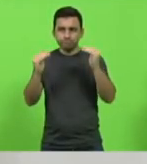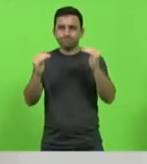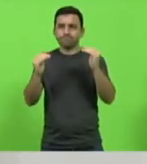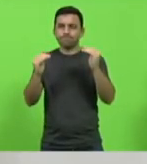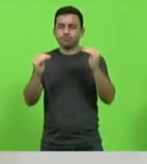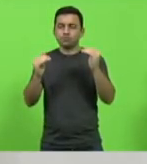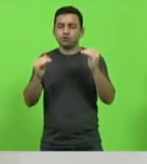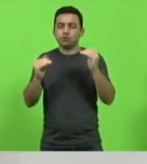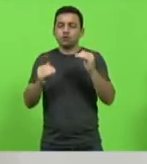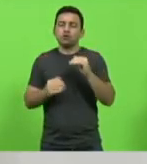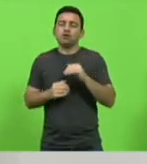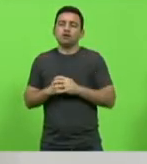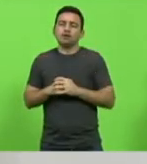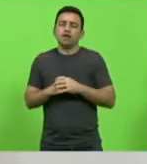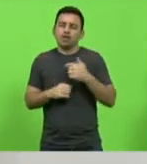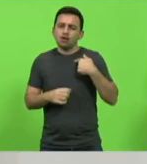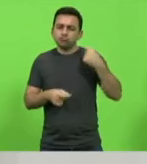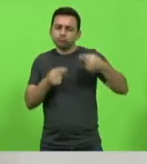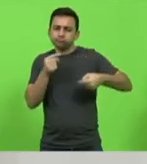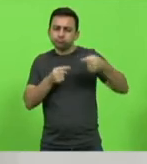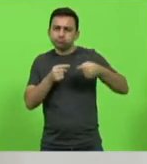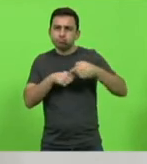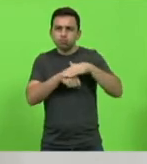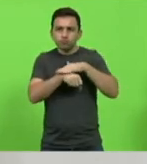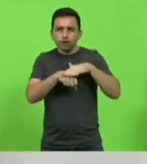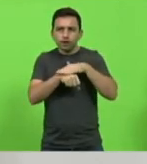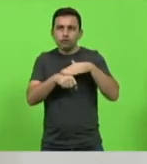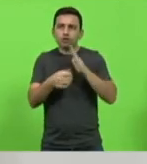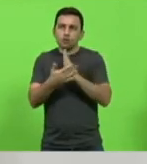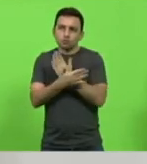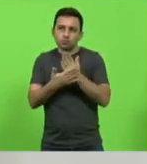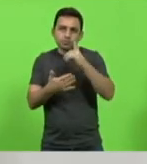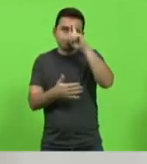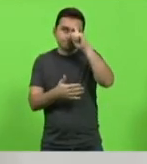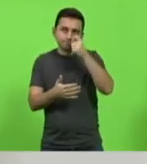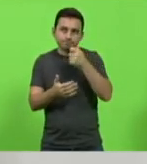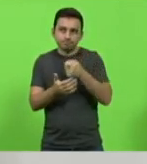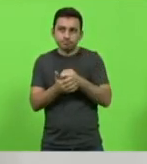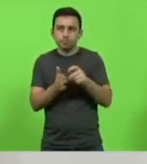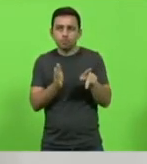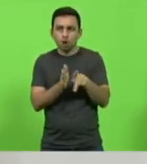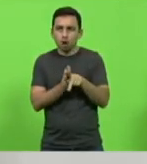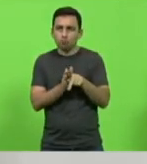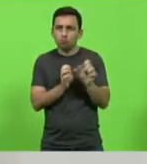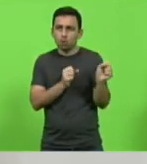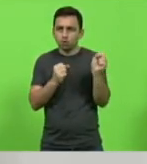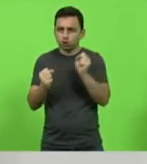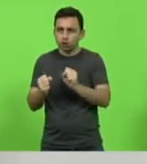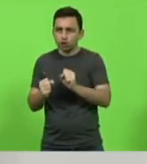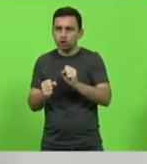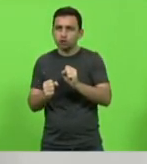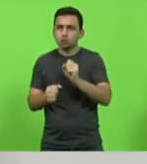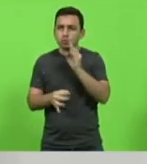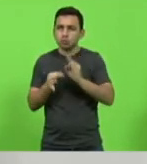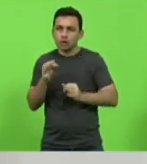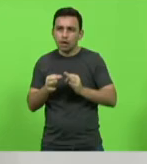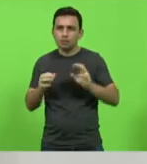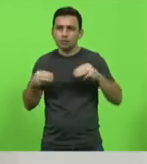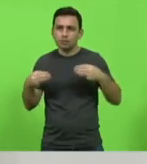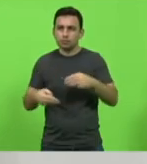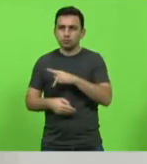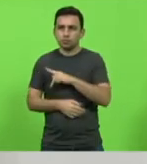e discutindo um pouco sobre algumas decisões que são tomadas no poder judiciário no ministério público